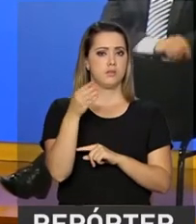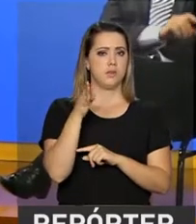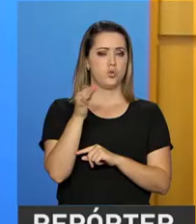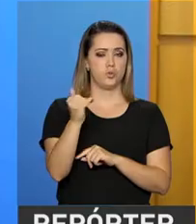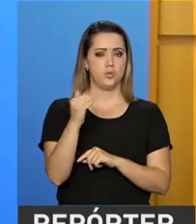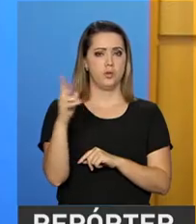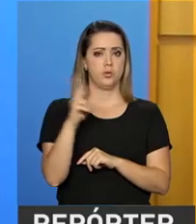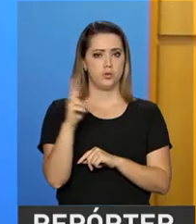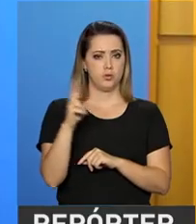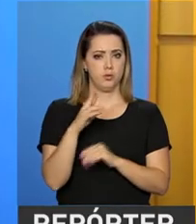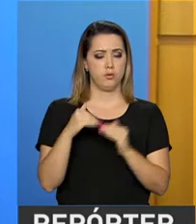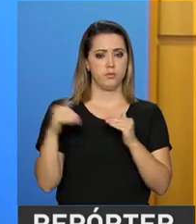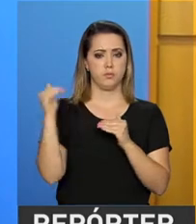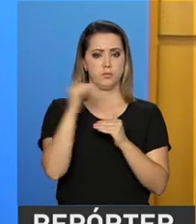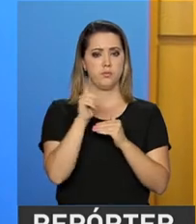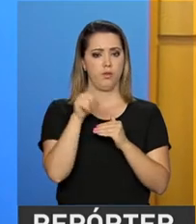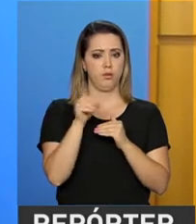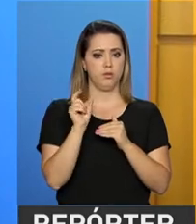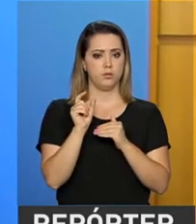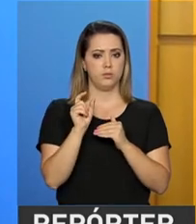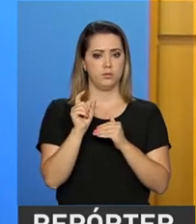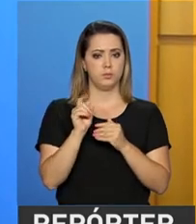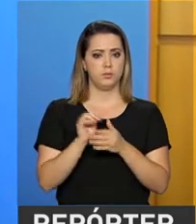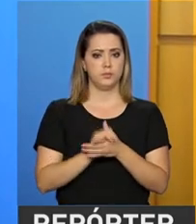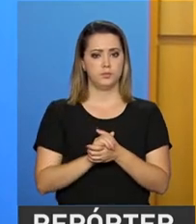7 bilhões mas